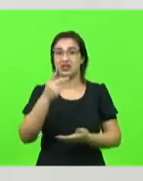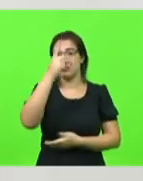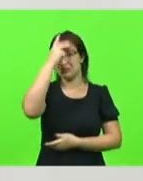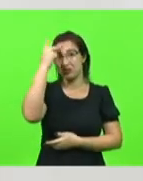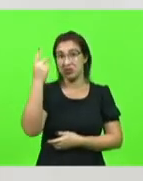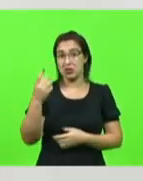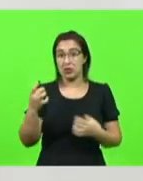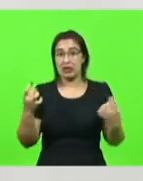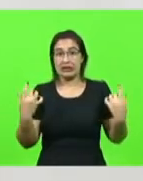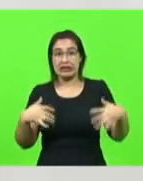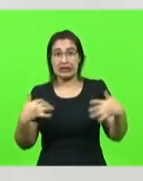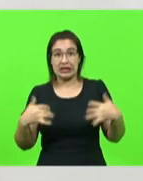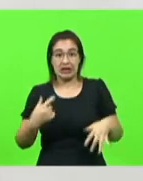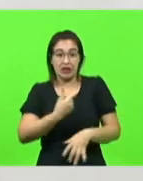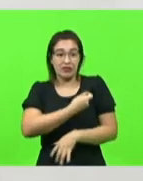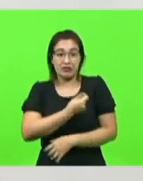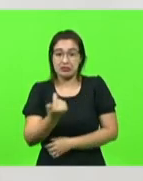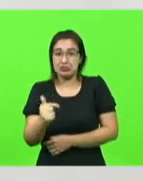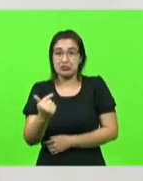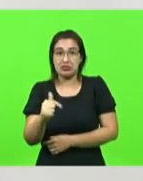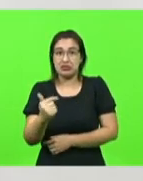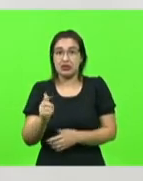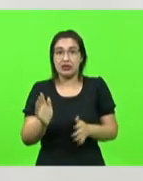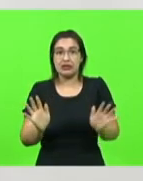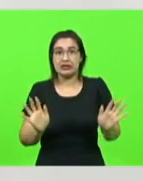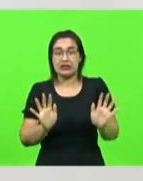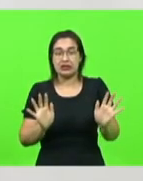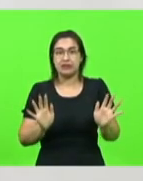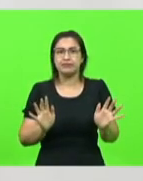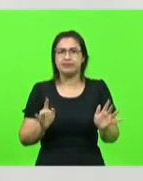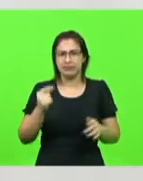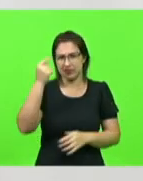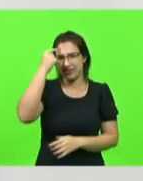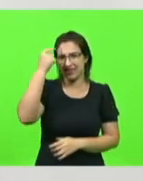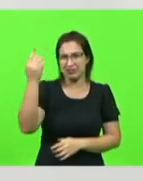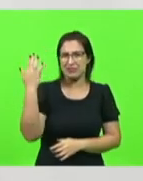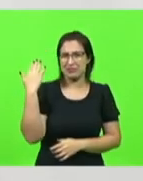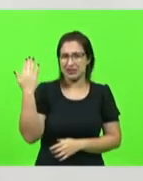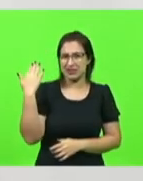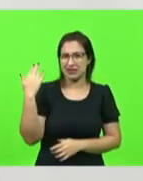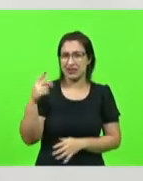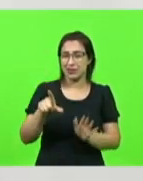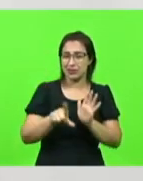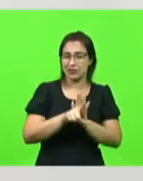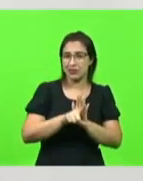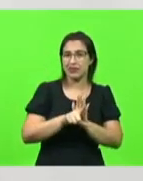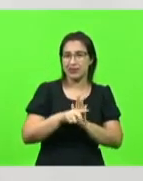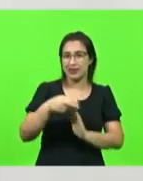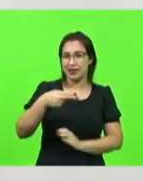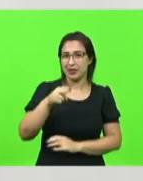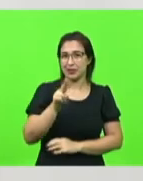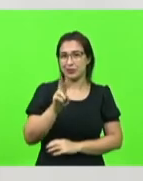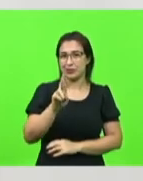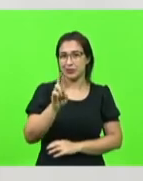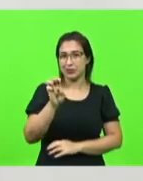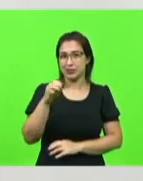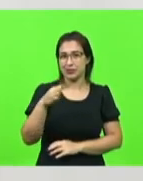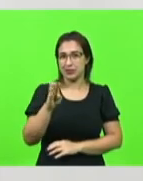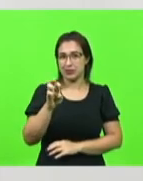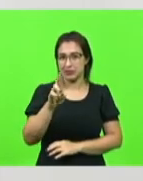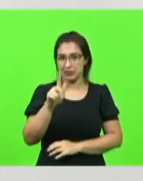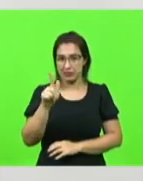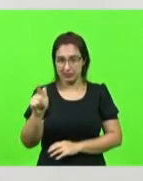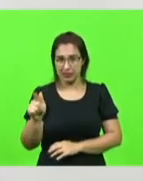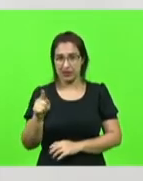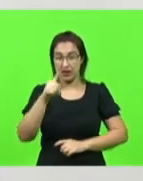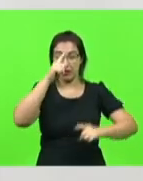desse jugo de controle social. E me lembra as leis de Nuremberg, quando os judeus, que não tinham o sangue ariano, eles pregavam a supremacia